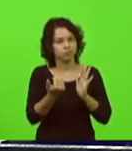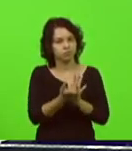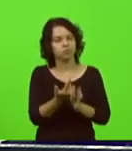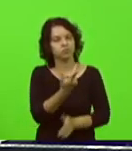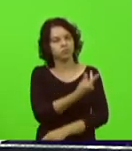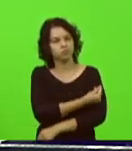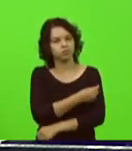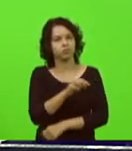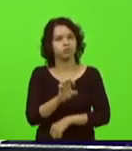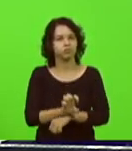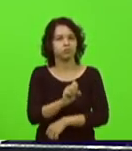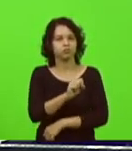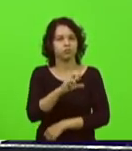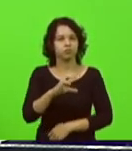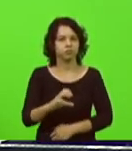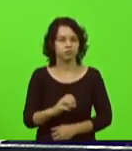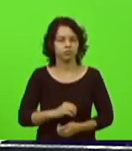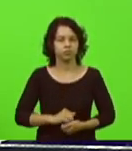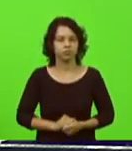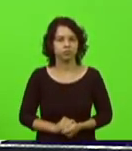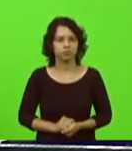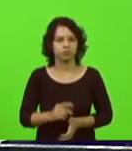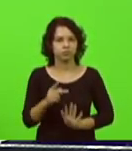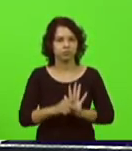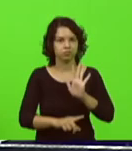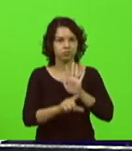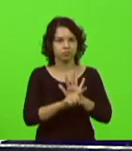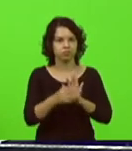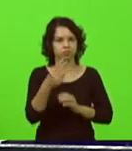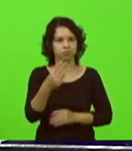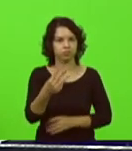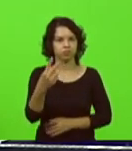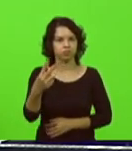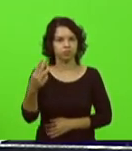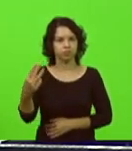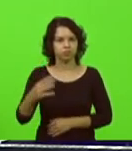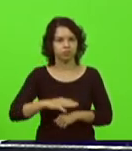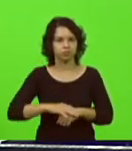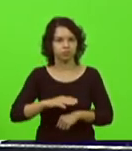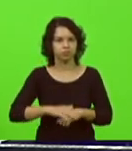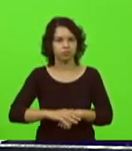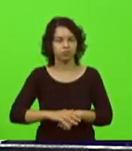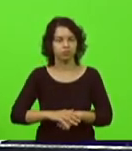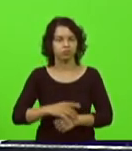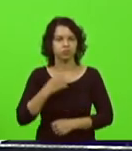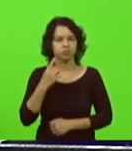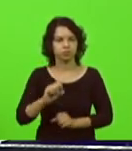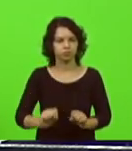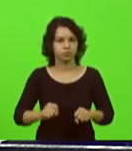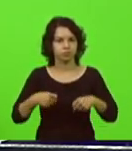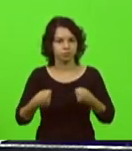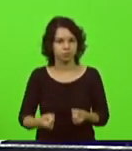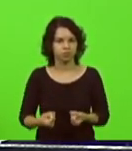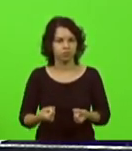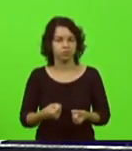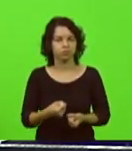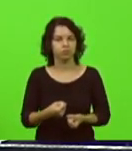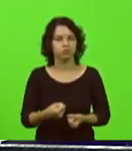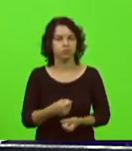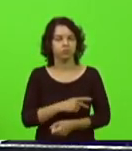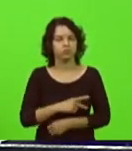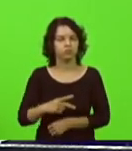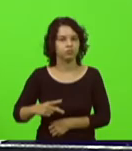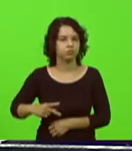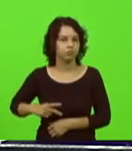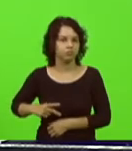Catarina. E também, projeto de lei 323, de autoria da Defensoria Pública, que